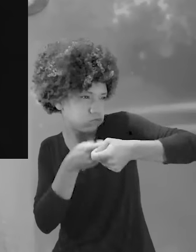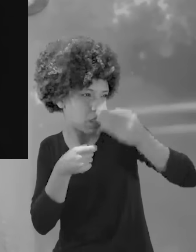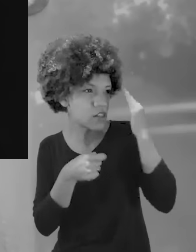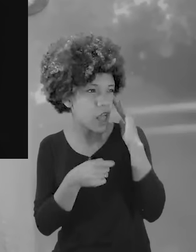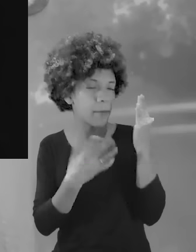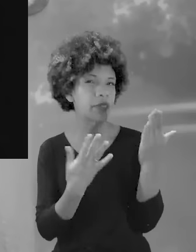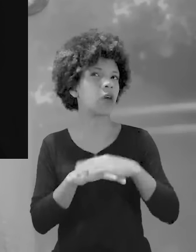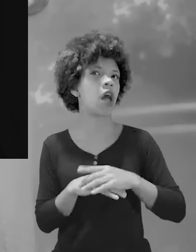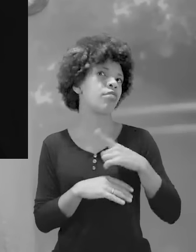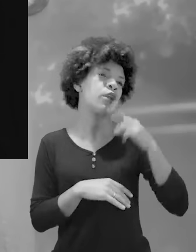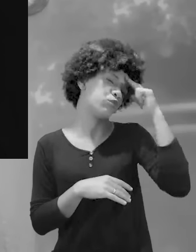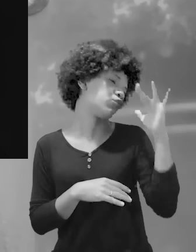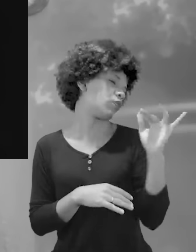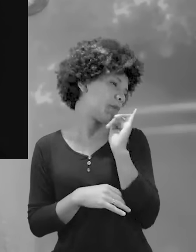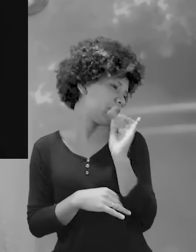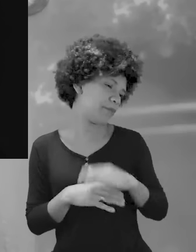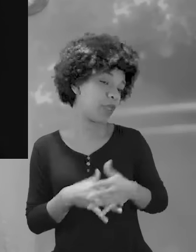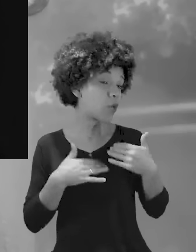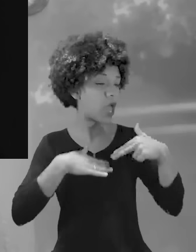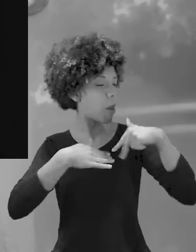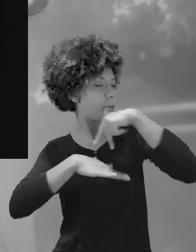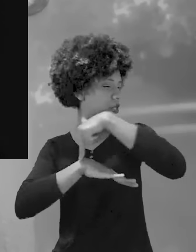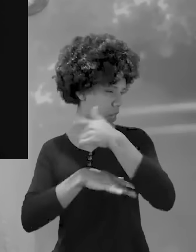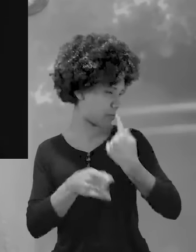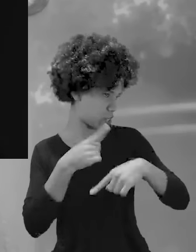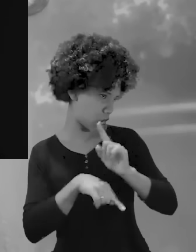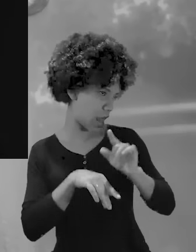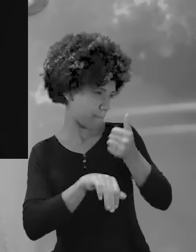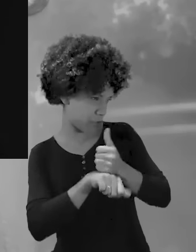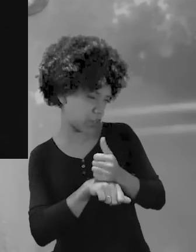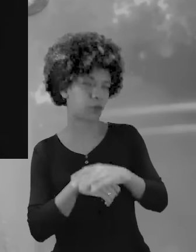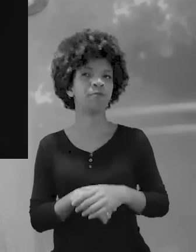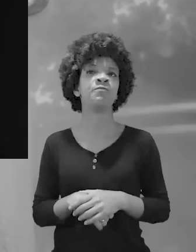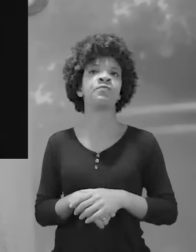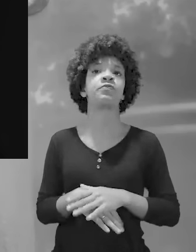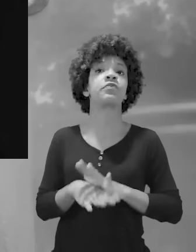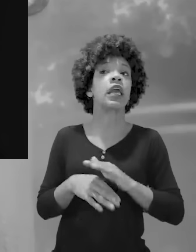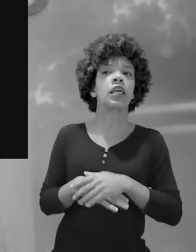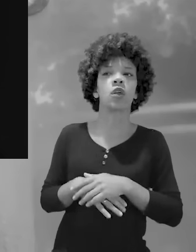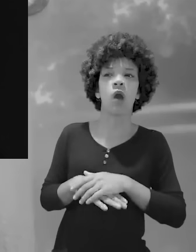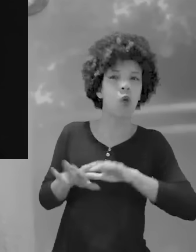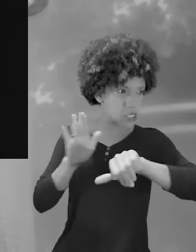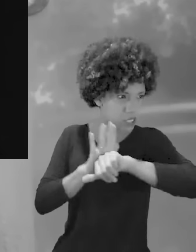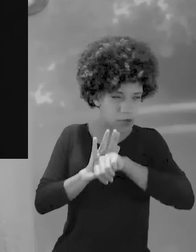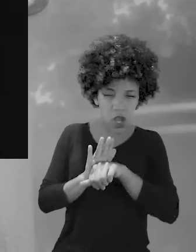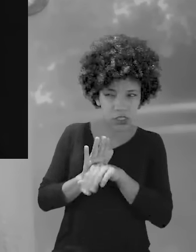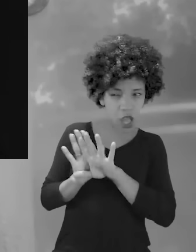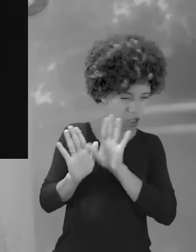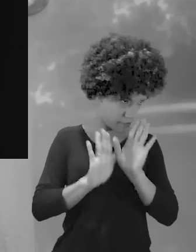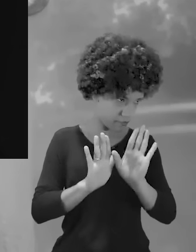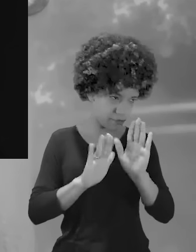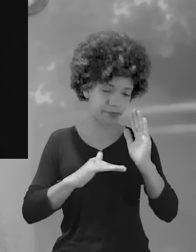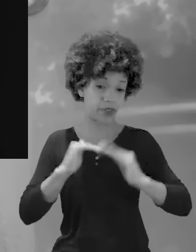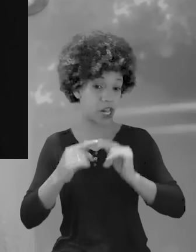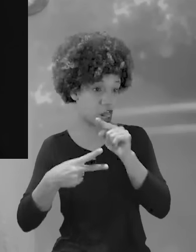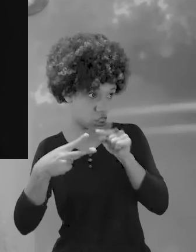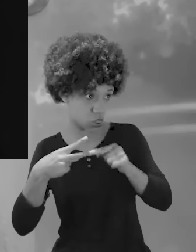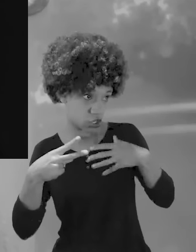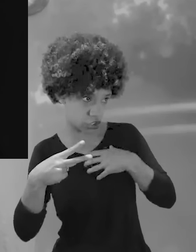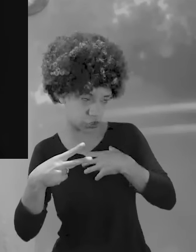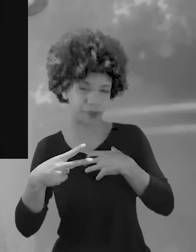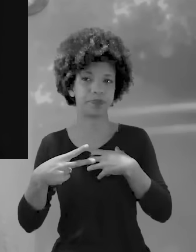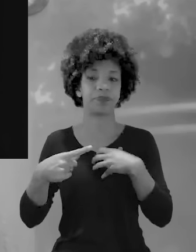e eu tenho um sonho por exemplo Quero ser modelo aí os traficantes eles agem assim é tuas fotos